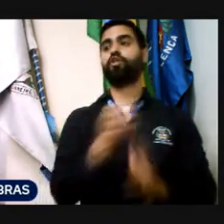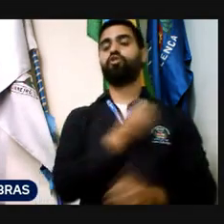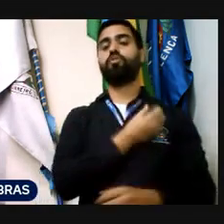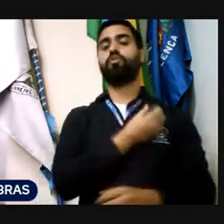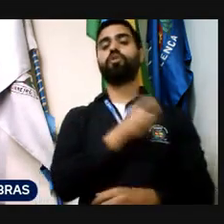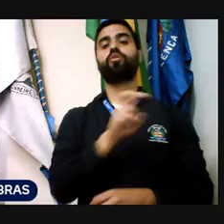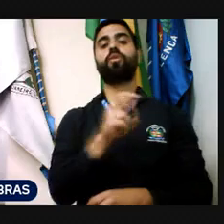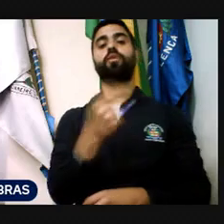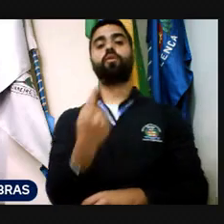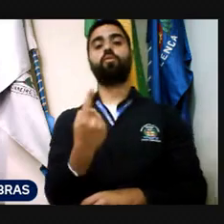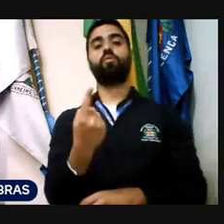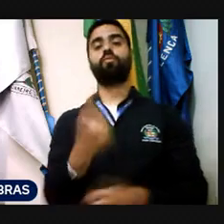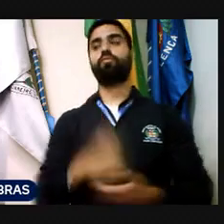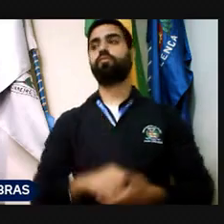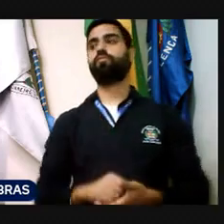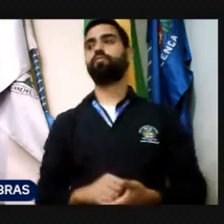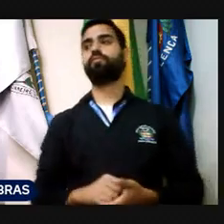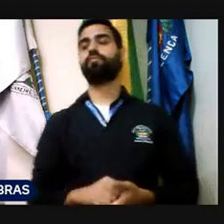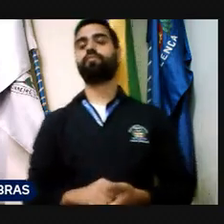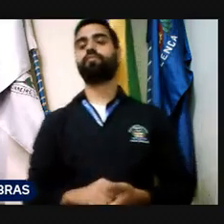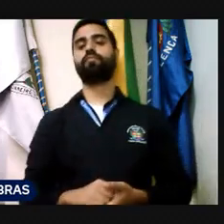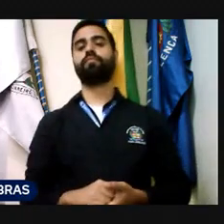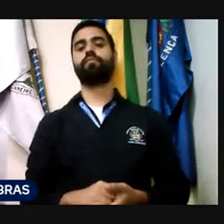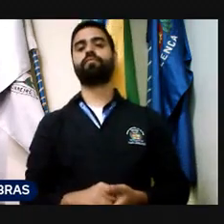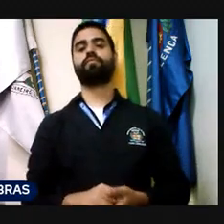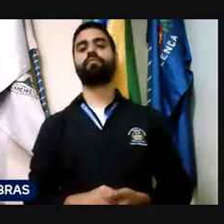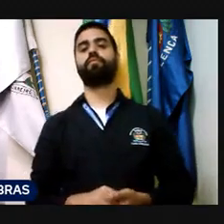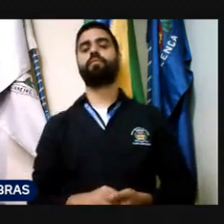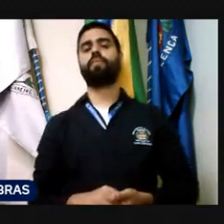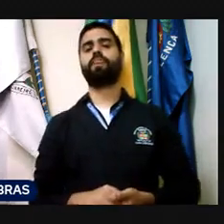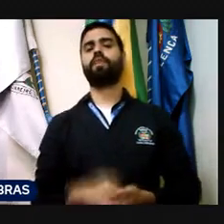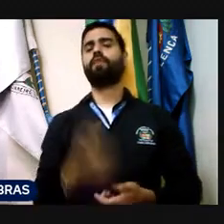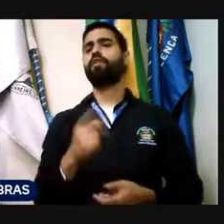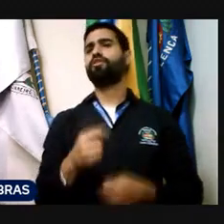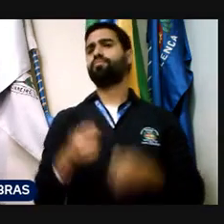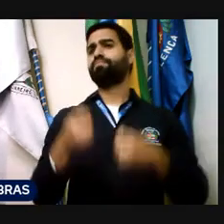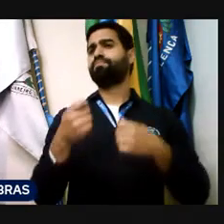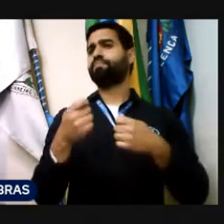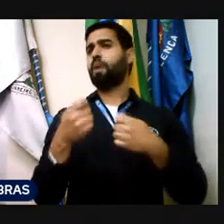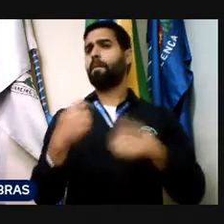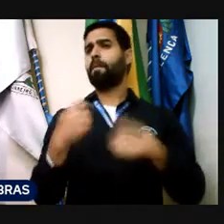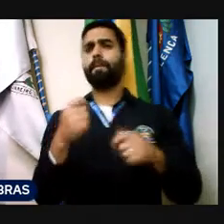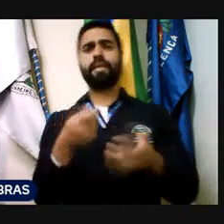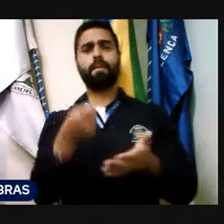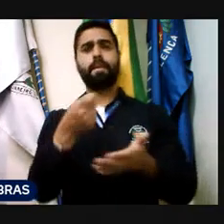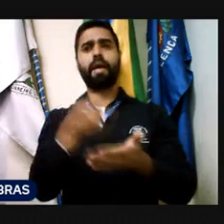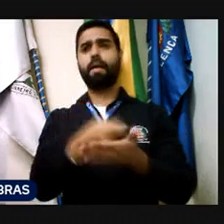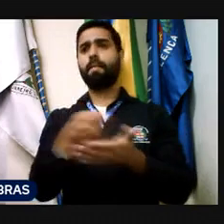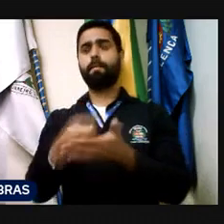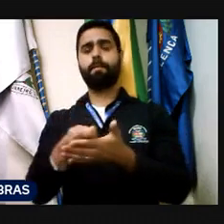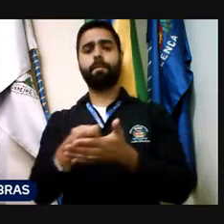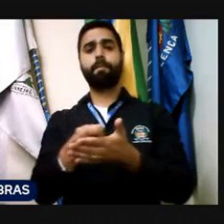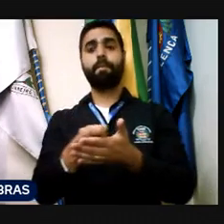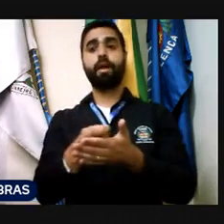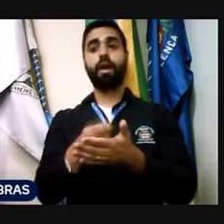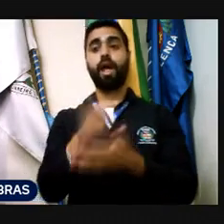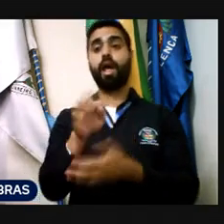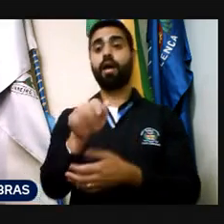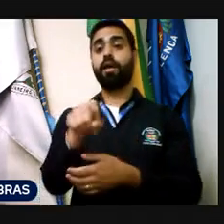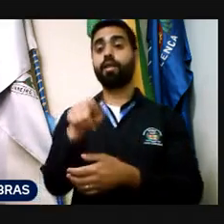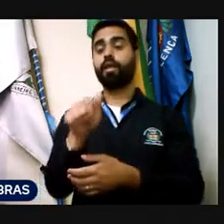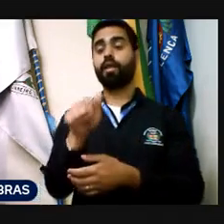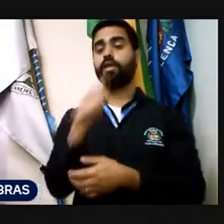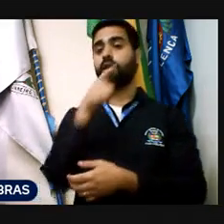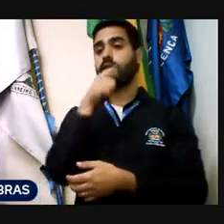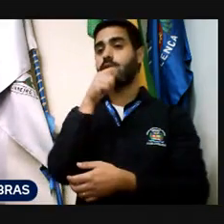51, de 2021, dispõe sobre isenção da hipossuficiência do não pagamento da taxa de abastecimento